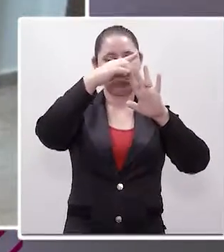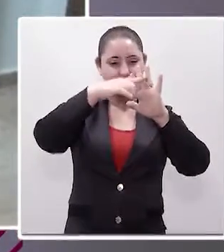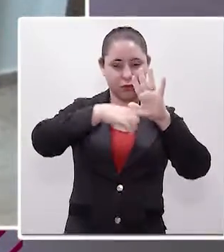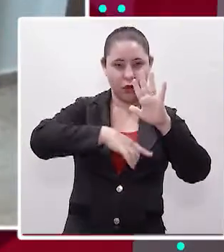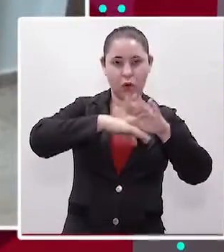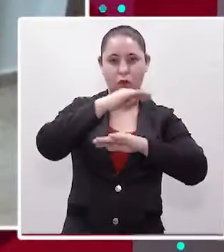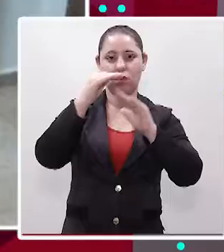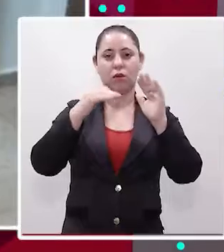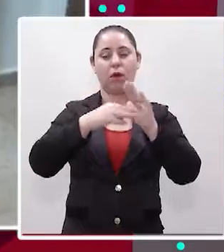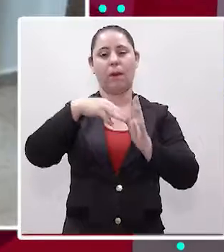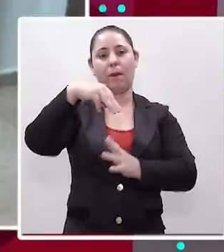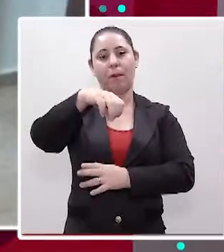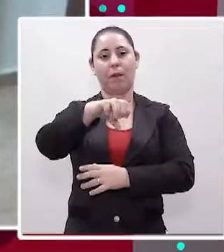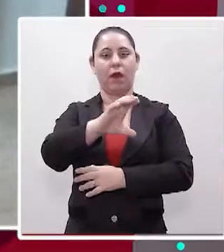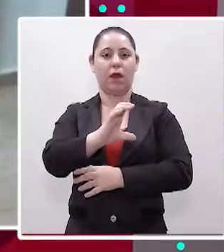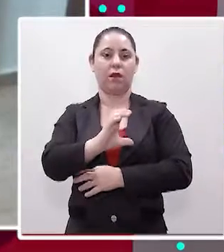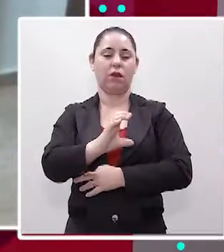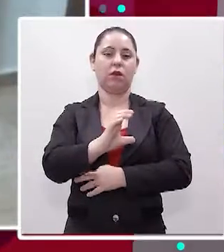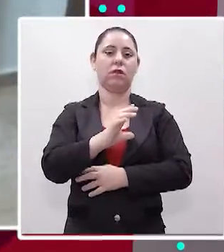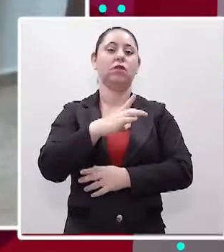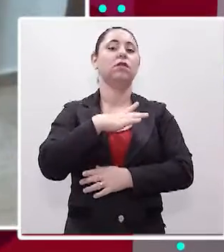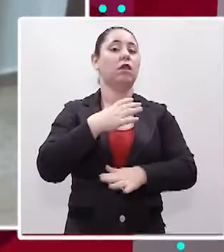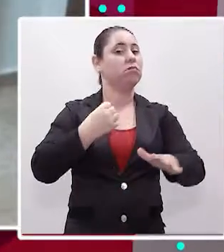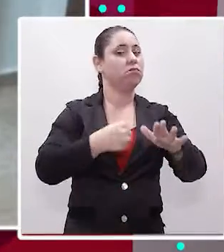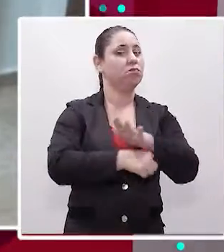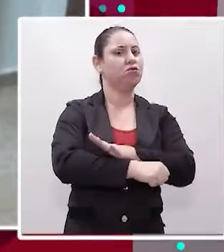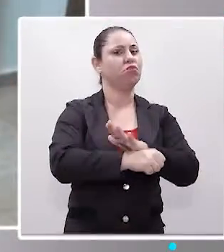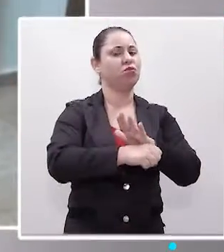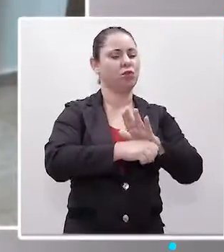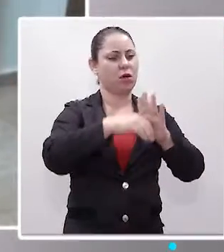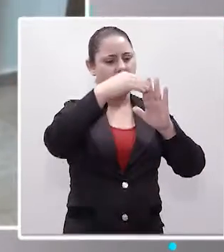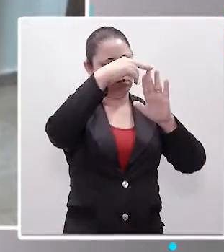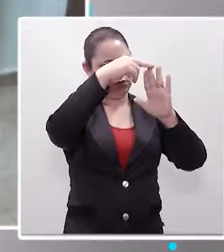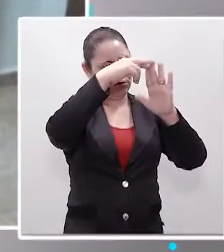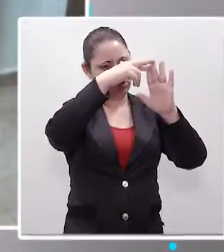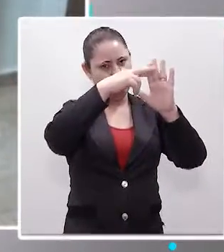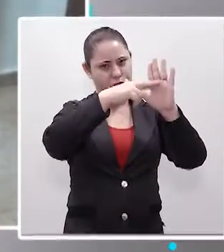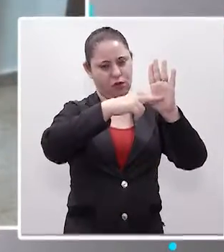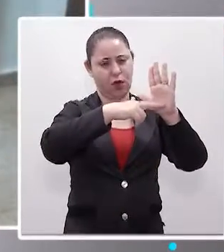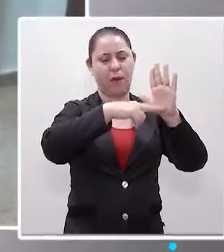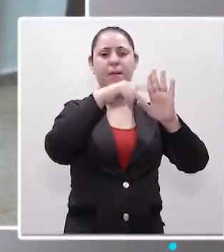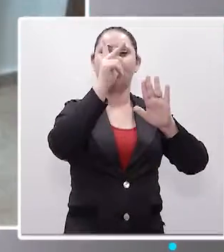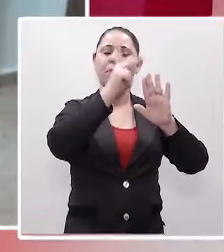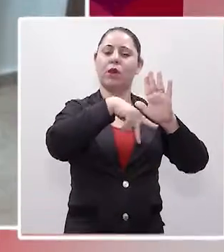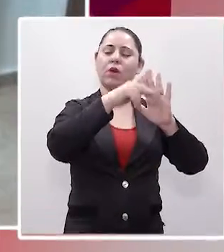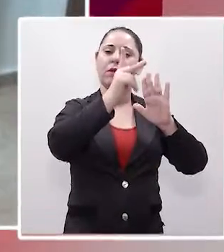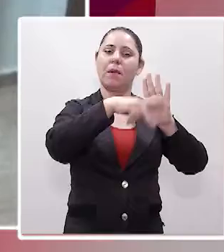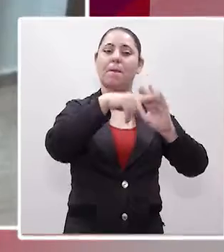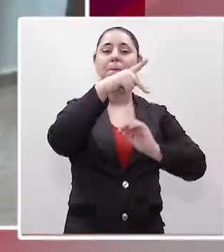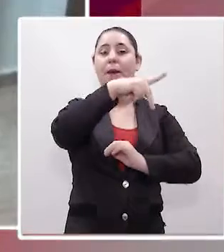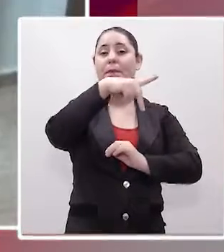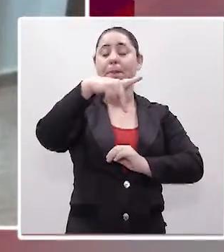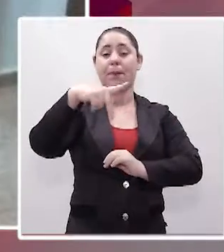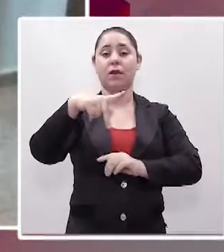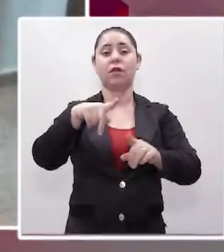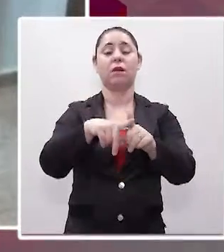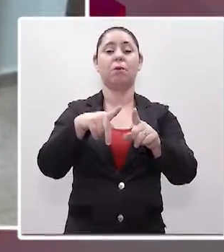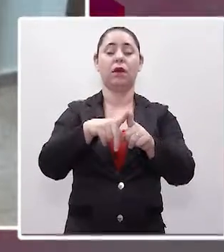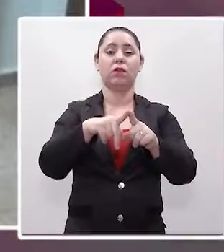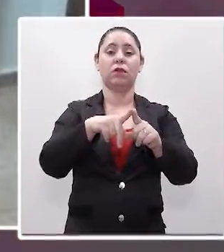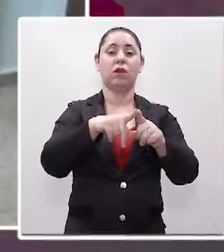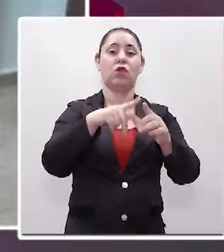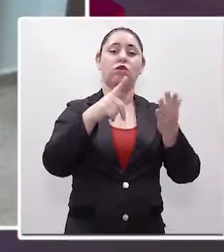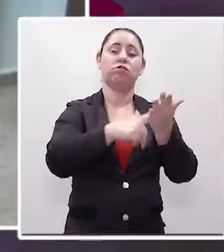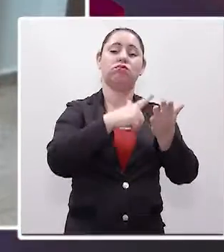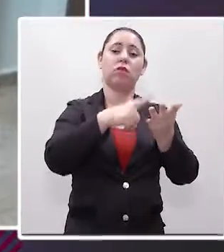né, que tem diretrizes regulamentadas pelo MEC, e inclui uma série de exigências, né, como o projeto pedagógico